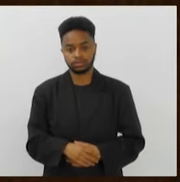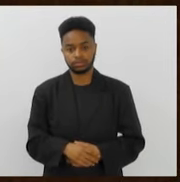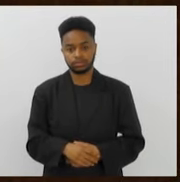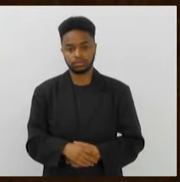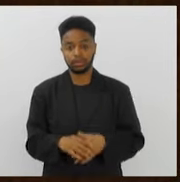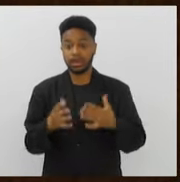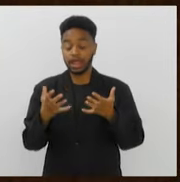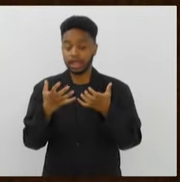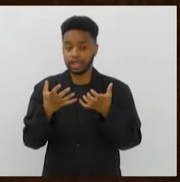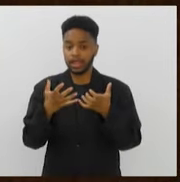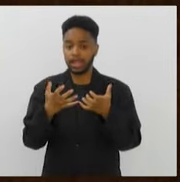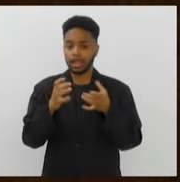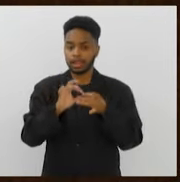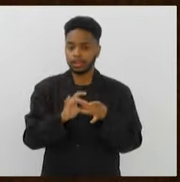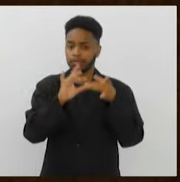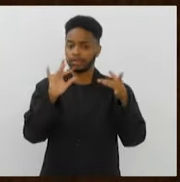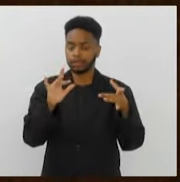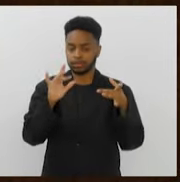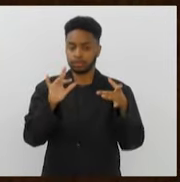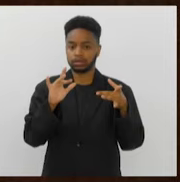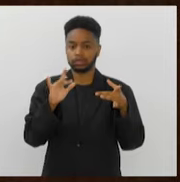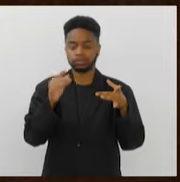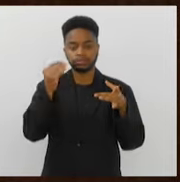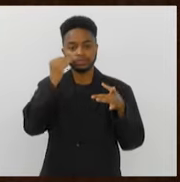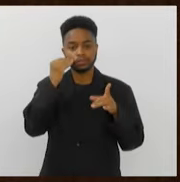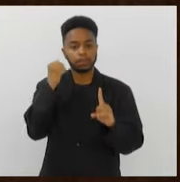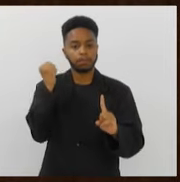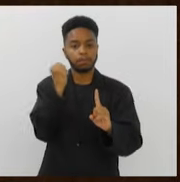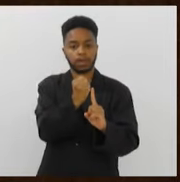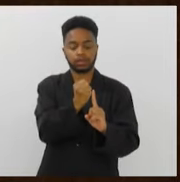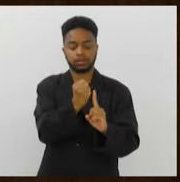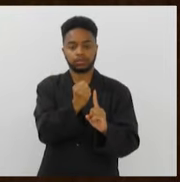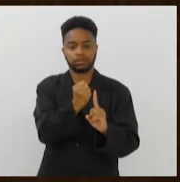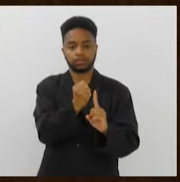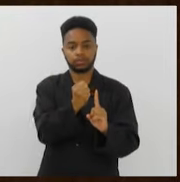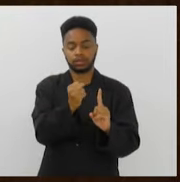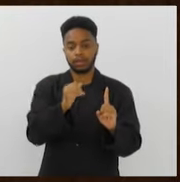Querem salvo-conduto para assassinar